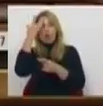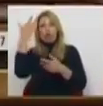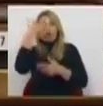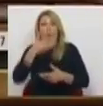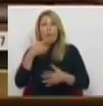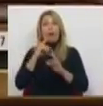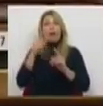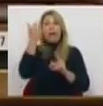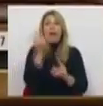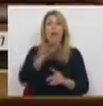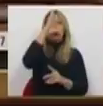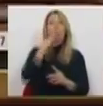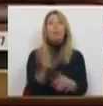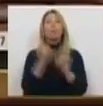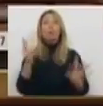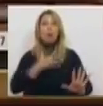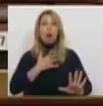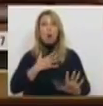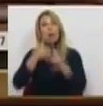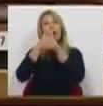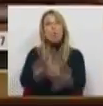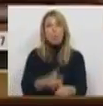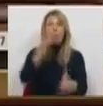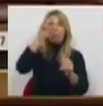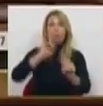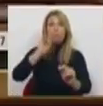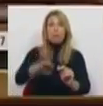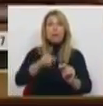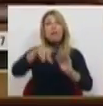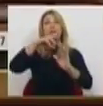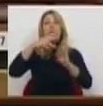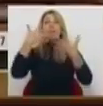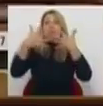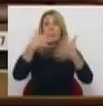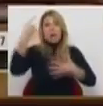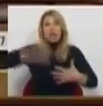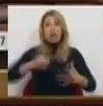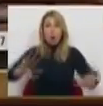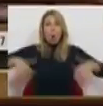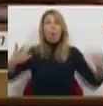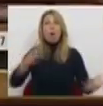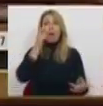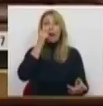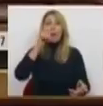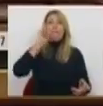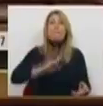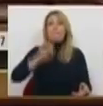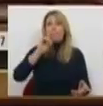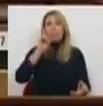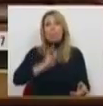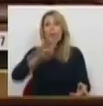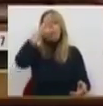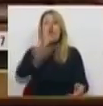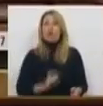que cumprir com a exigência da transparência que era necessário a qualquer ministro ou qualquer ministra. Mas nós não esquecemos